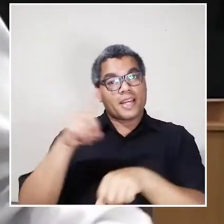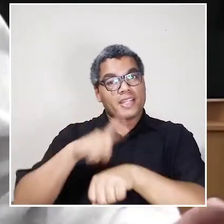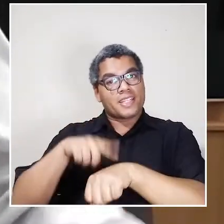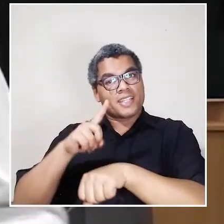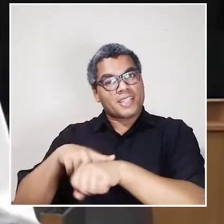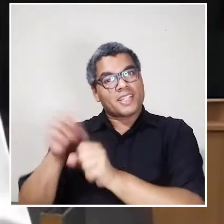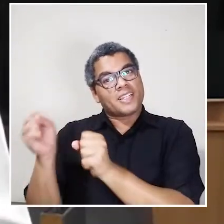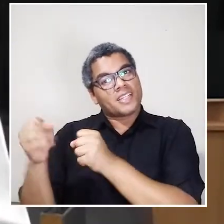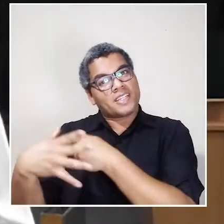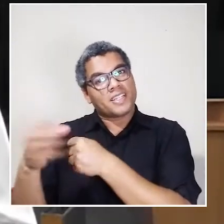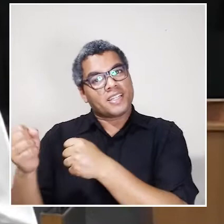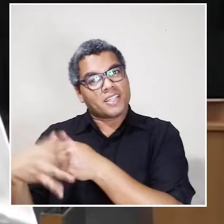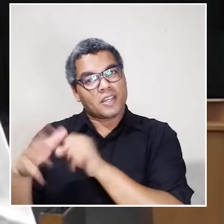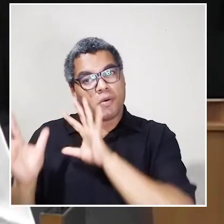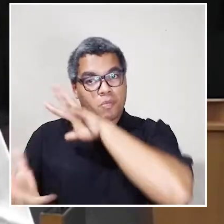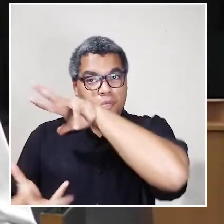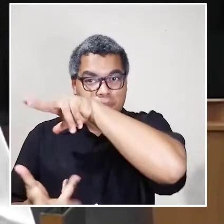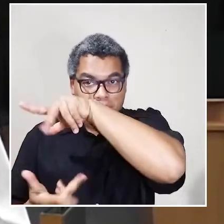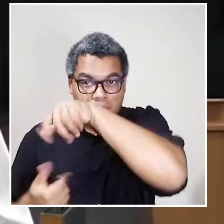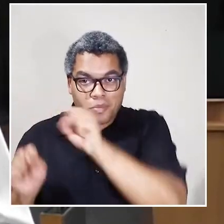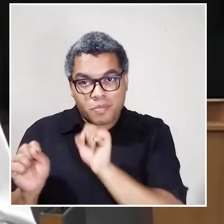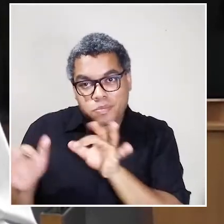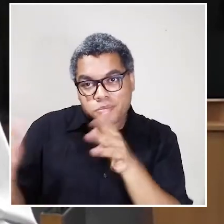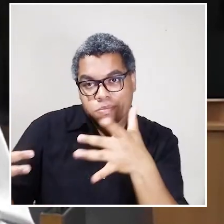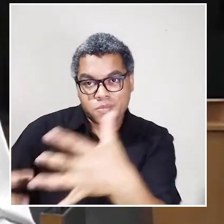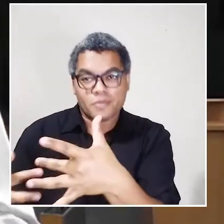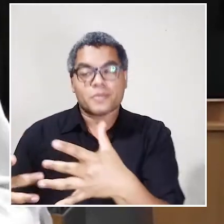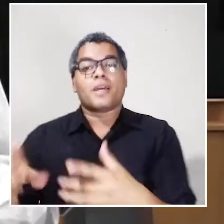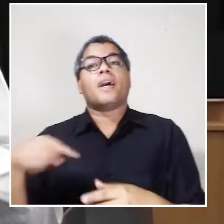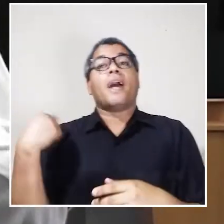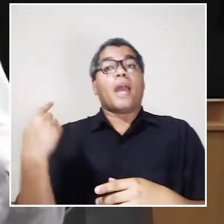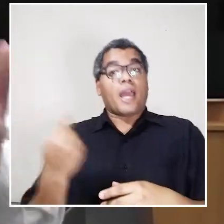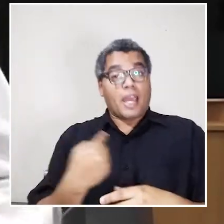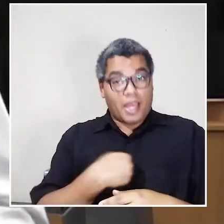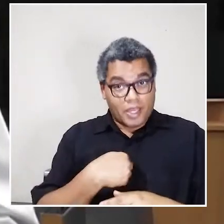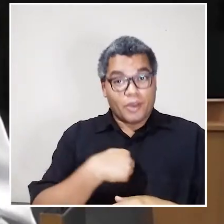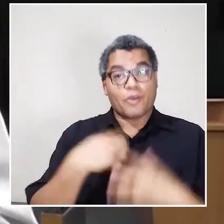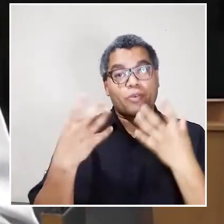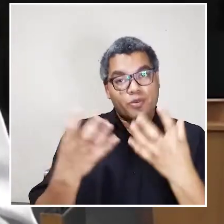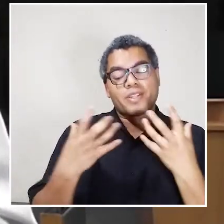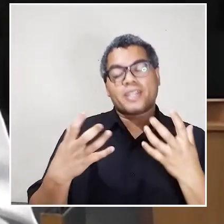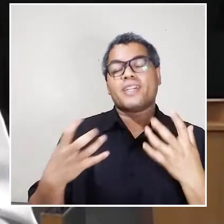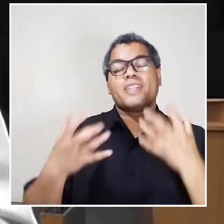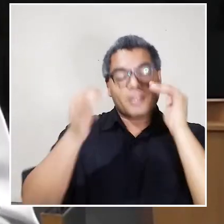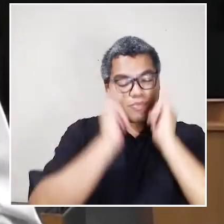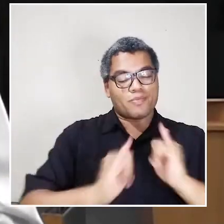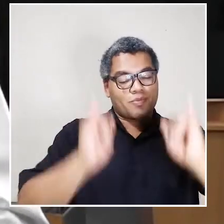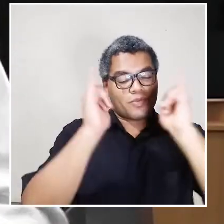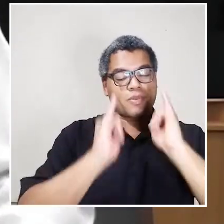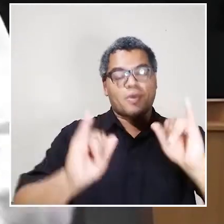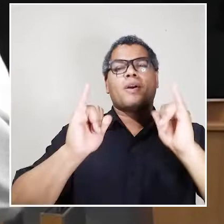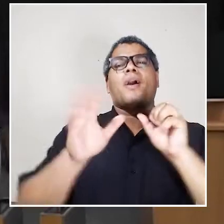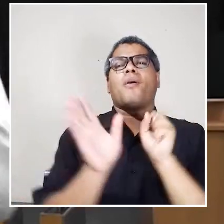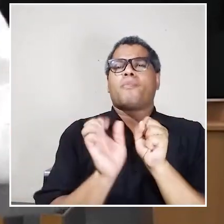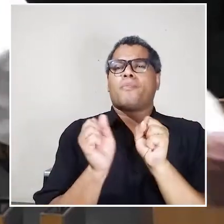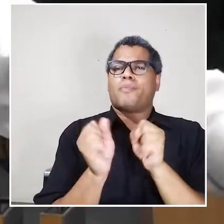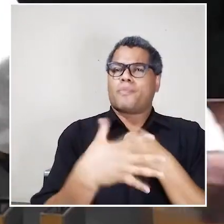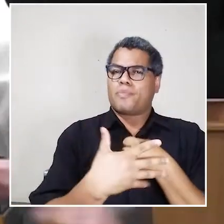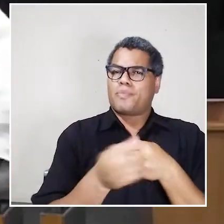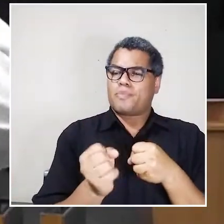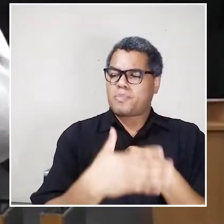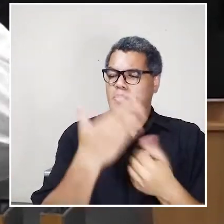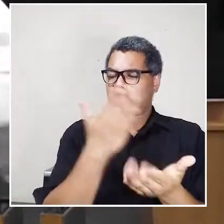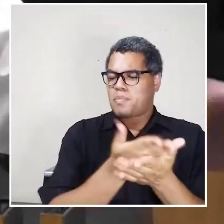esses tempos pandêmicos que nós estamos vivendo. Gostaria eu de ser o portador da notícia de que